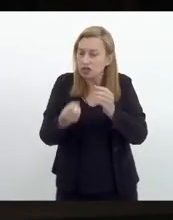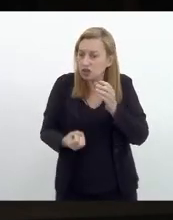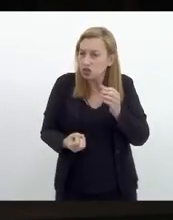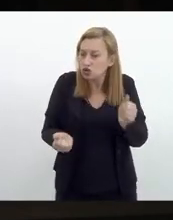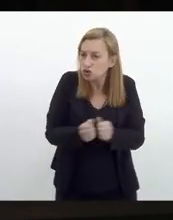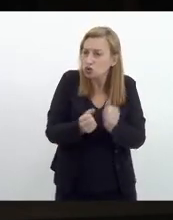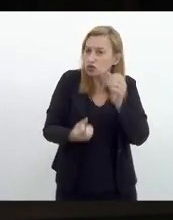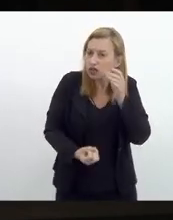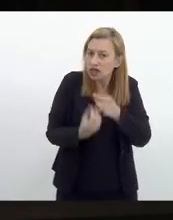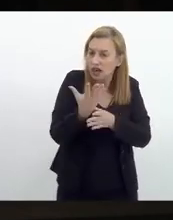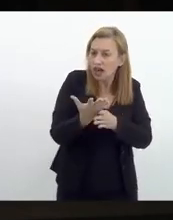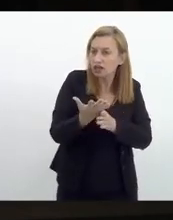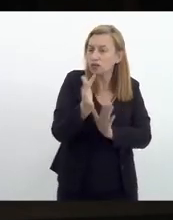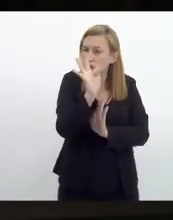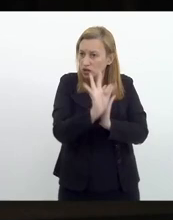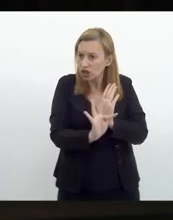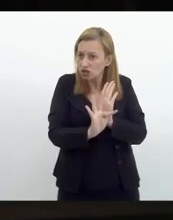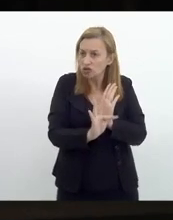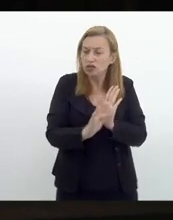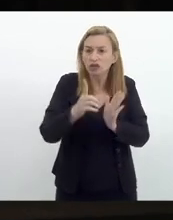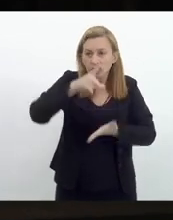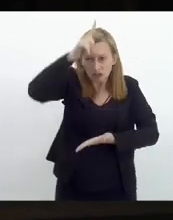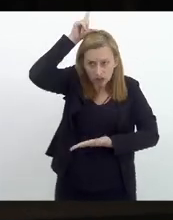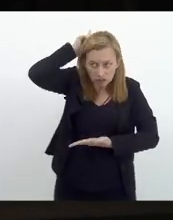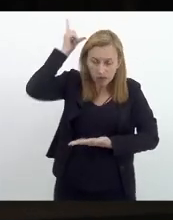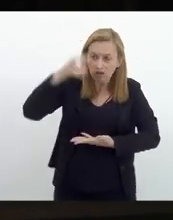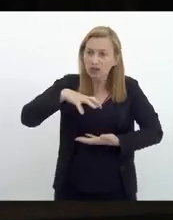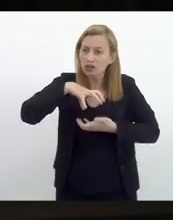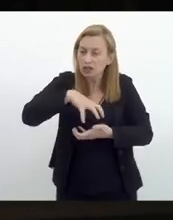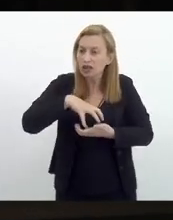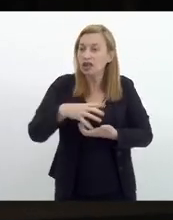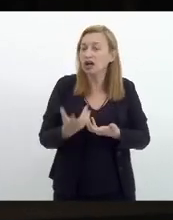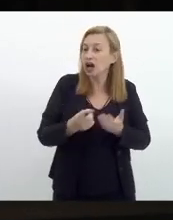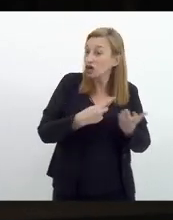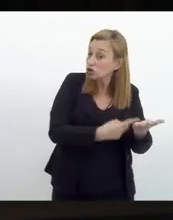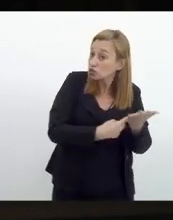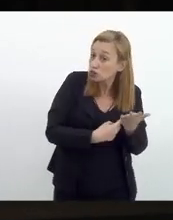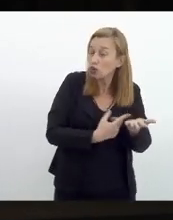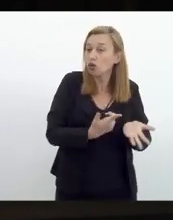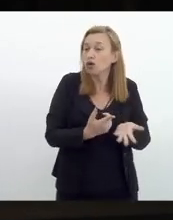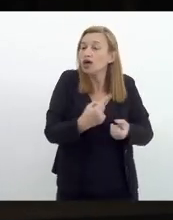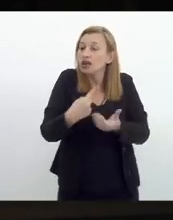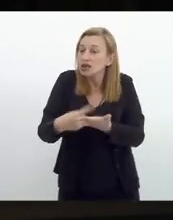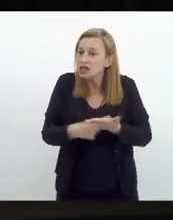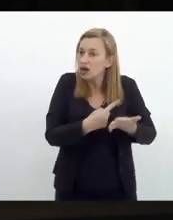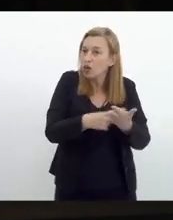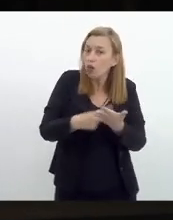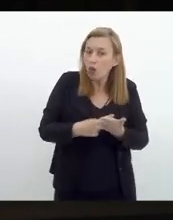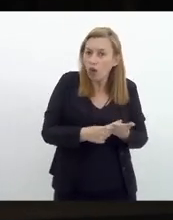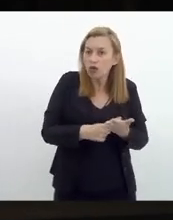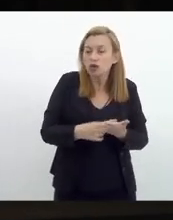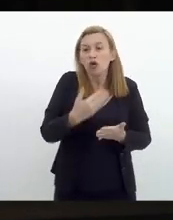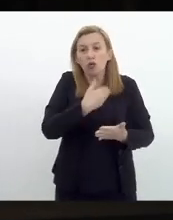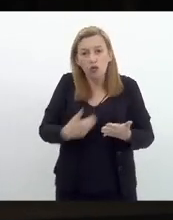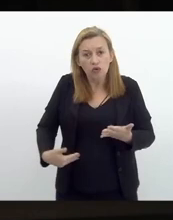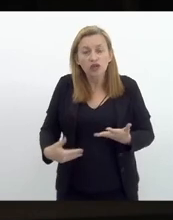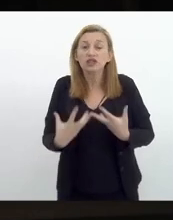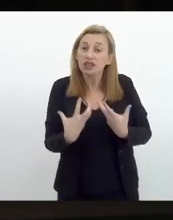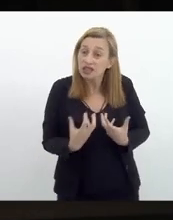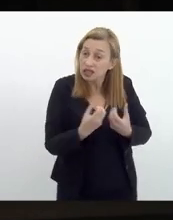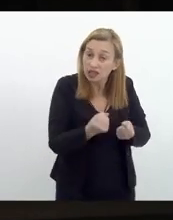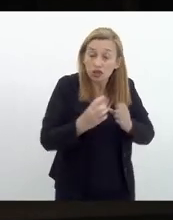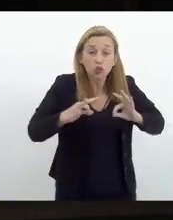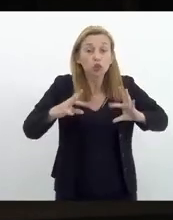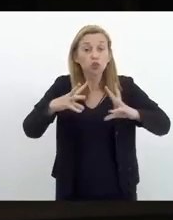nosso decano ajudou na construção do texto fizemos um acordo esse acordo o governo está cedendo em